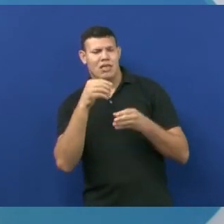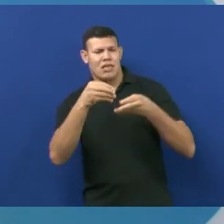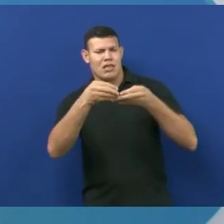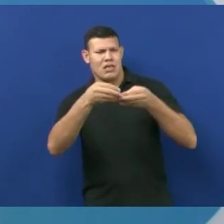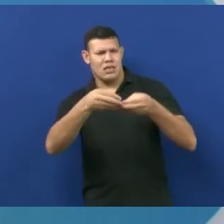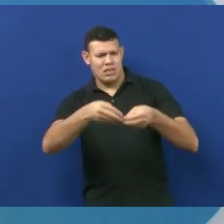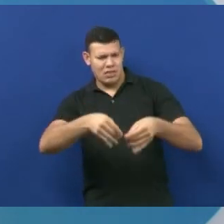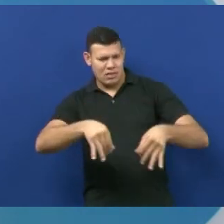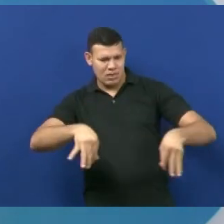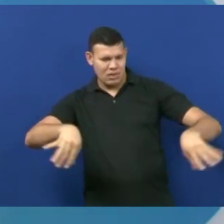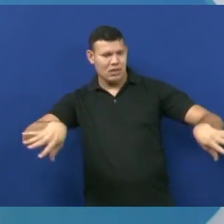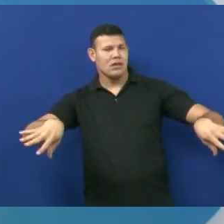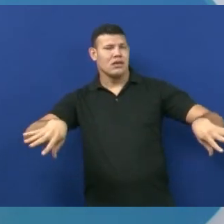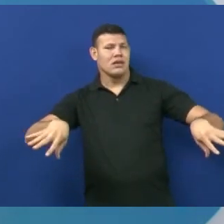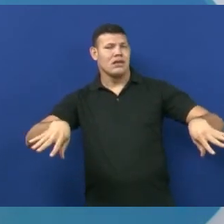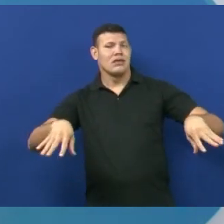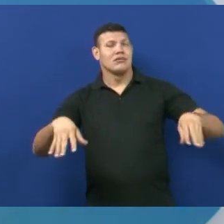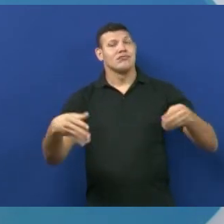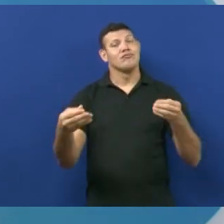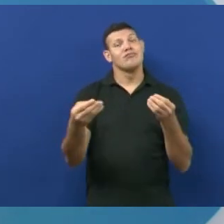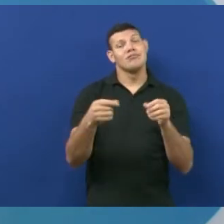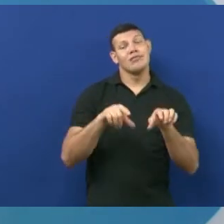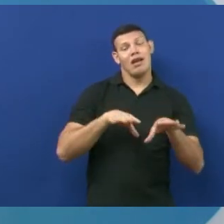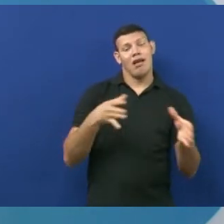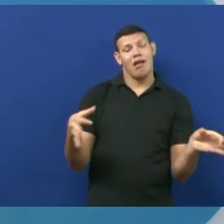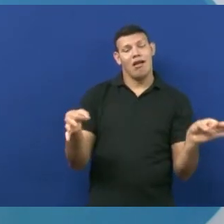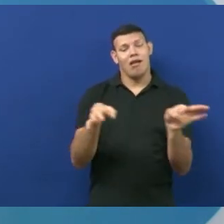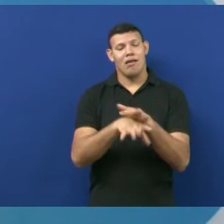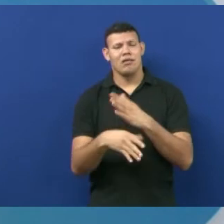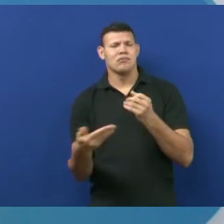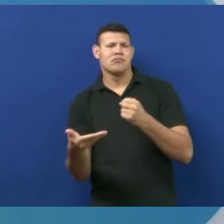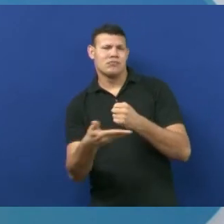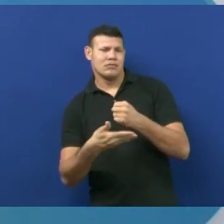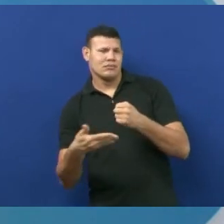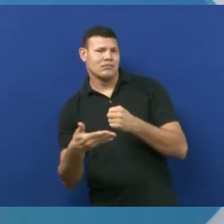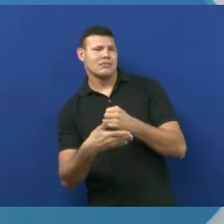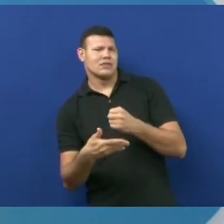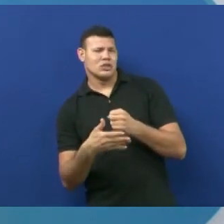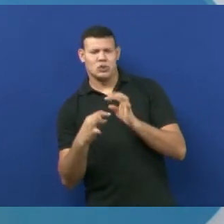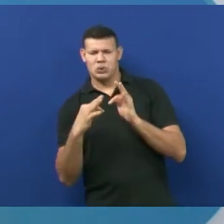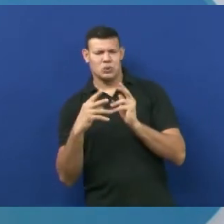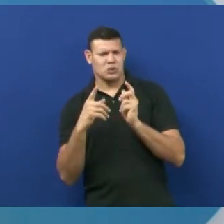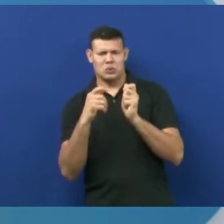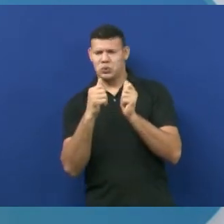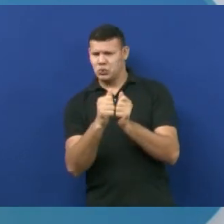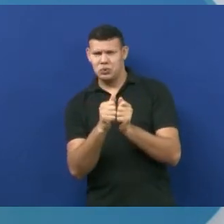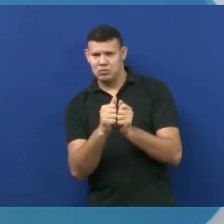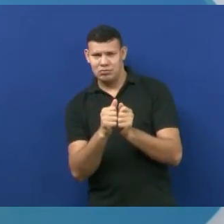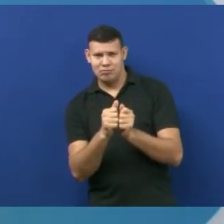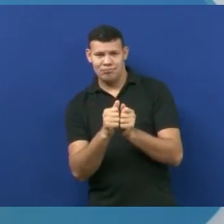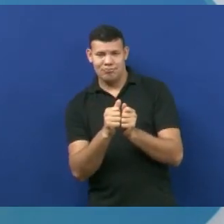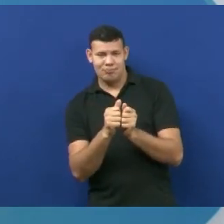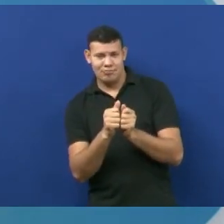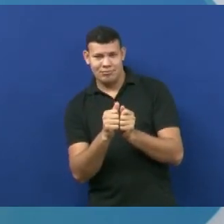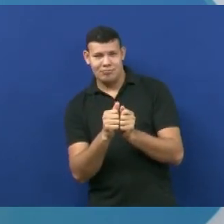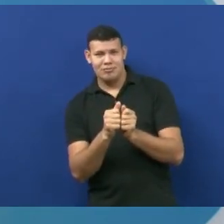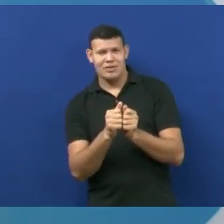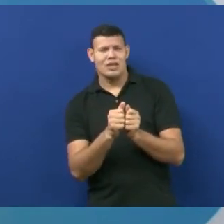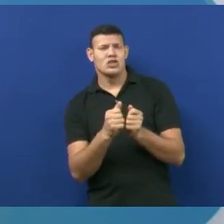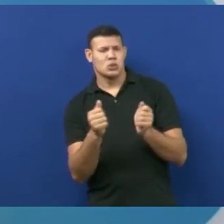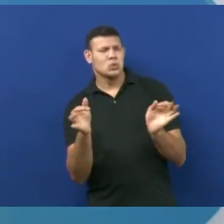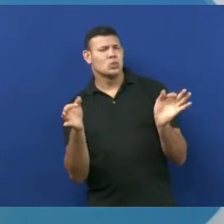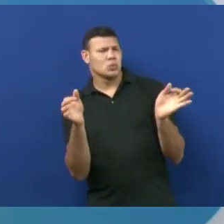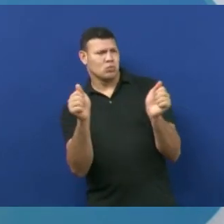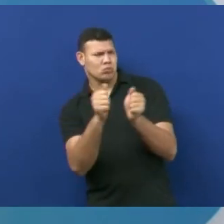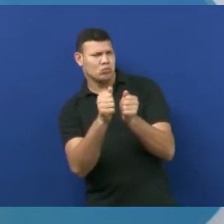e formar uma base. Então, todos esses sais, quando entram em contato com a água, ele vai